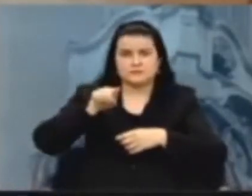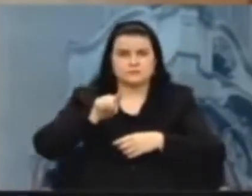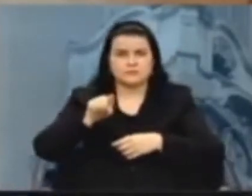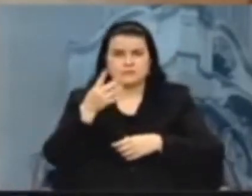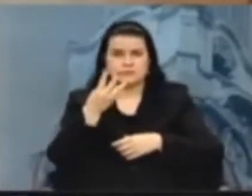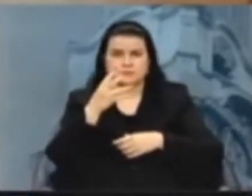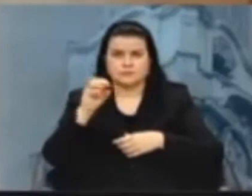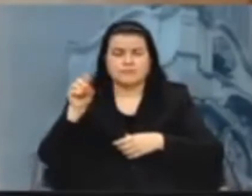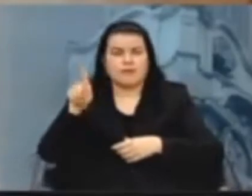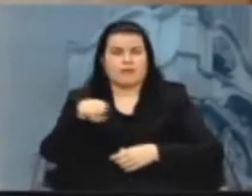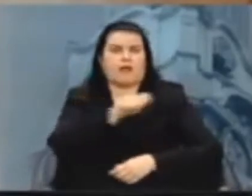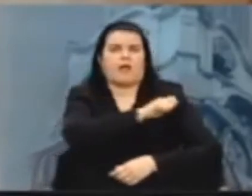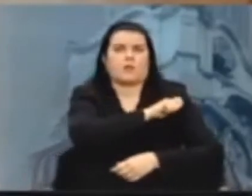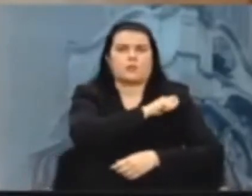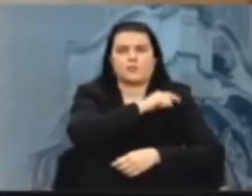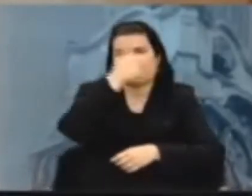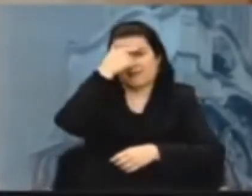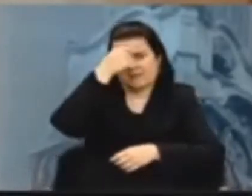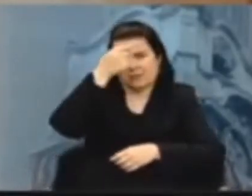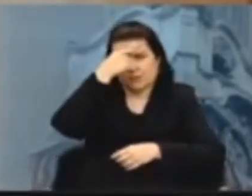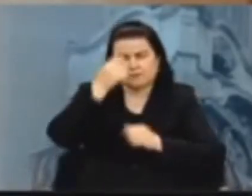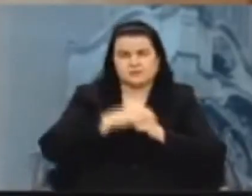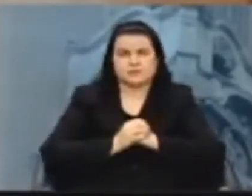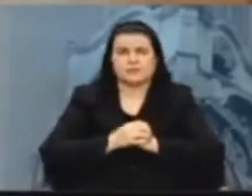27.400 alunos de graduação,